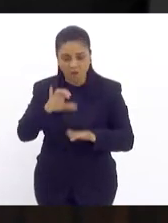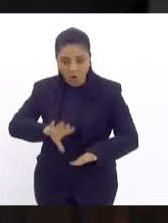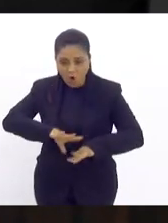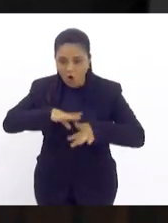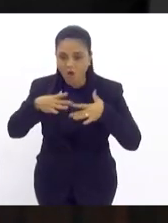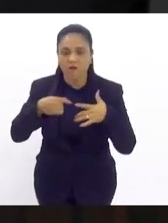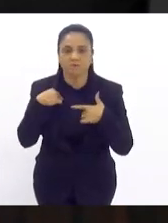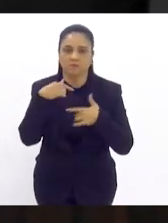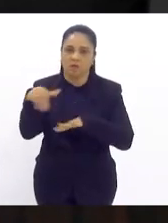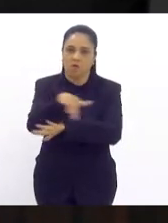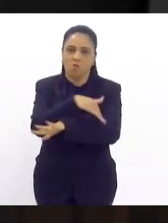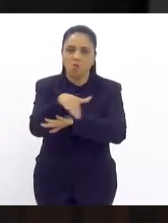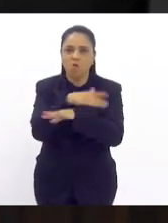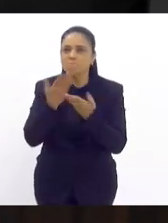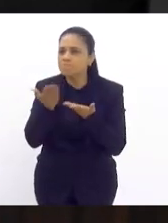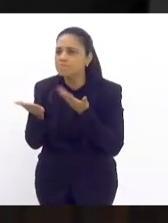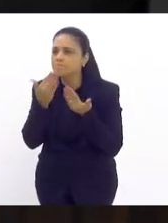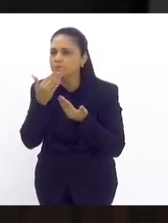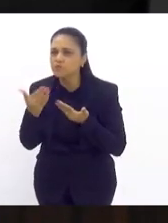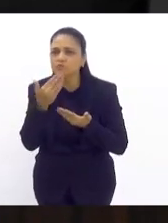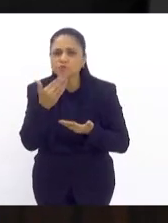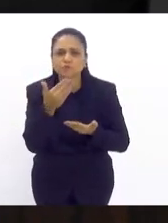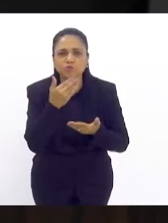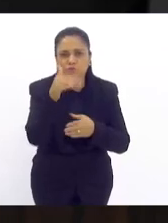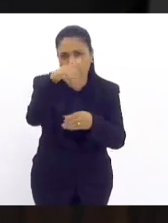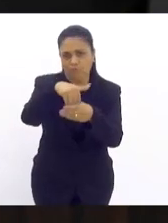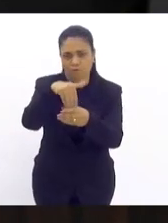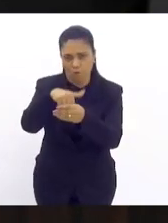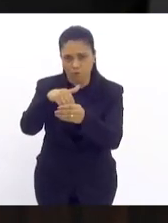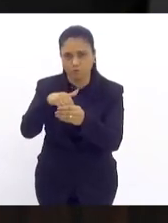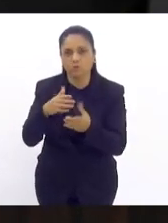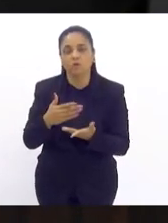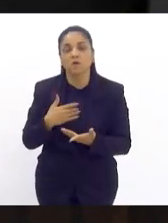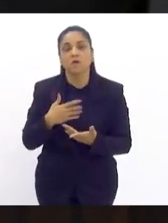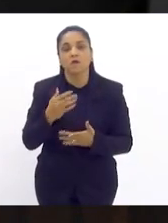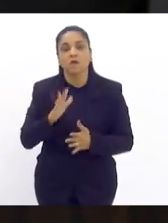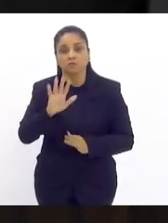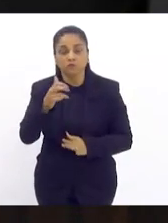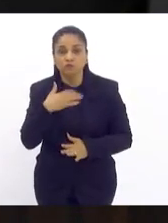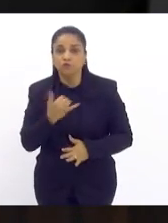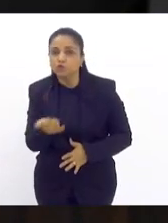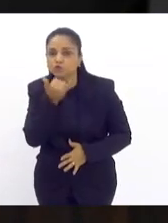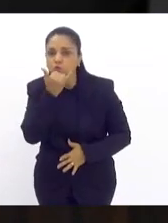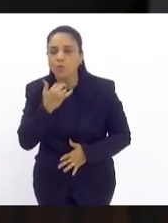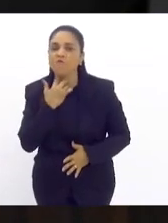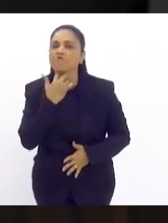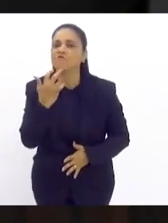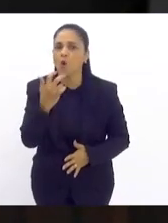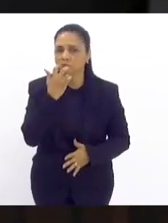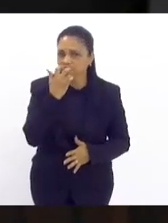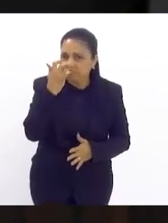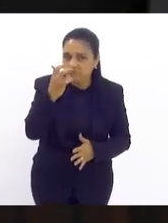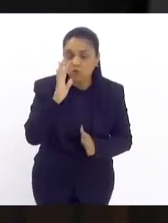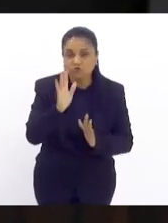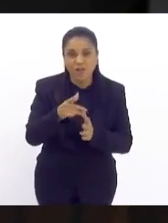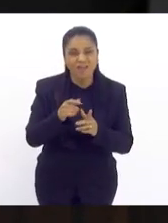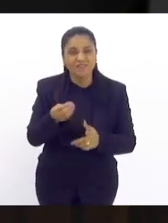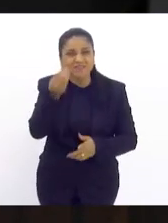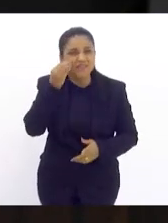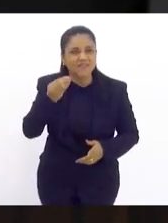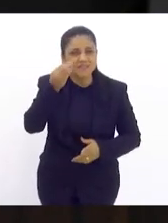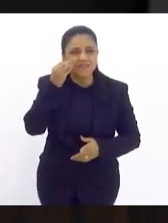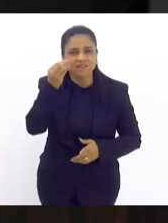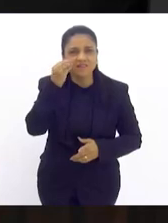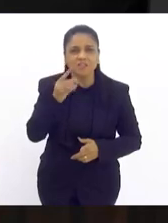então assim que fique bem claro desculpa o tom da voz mas eu tô tentando de Fevereiro querido